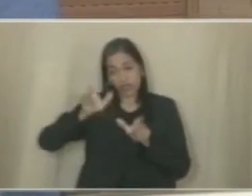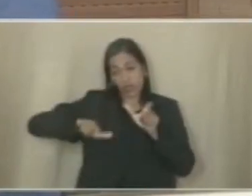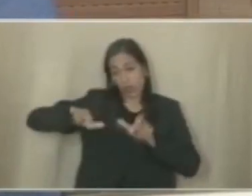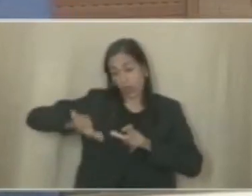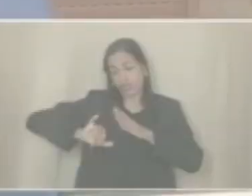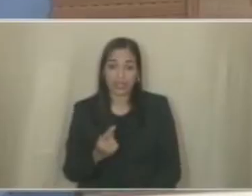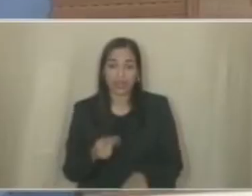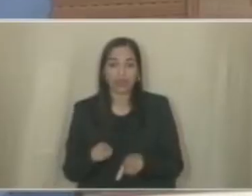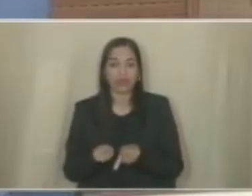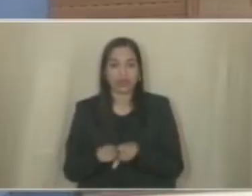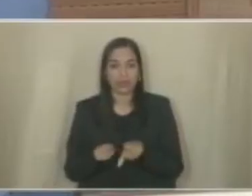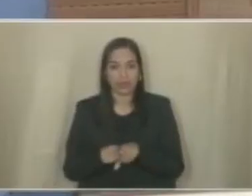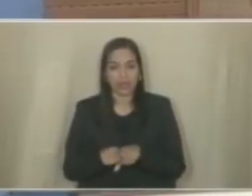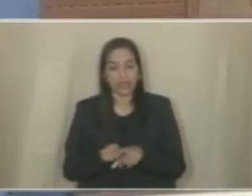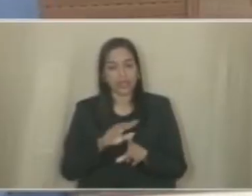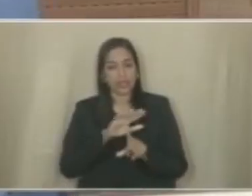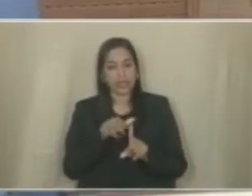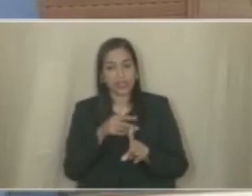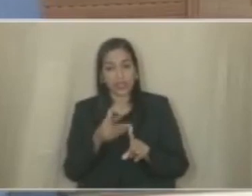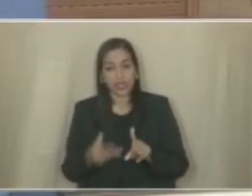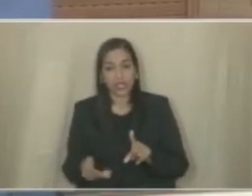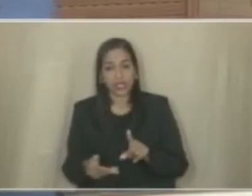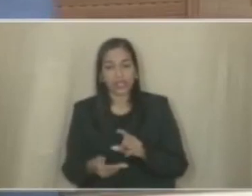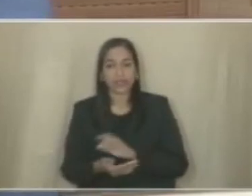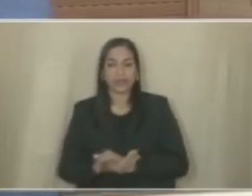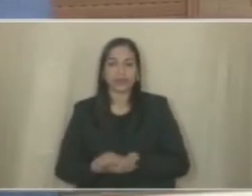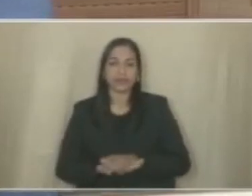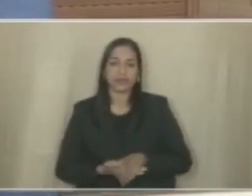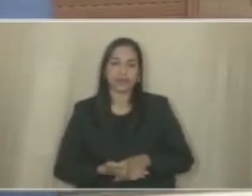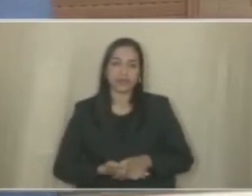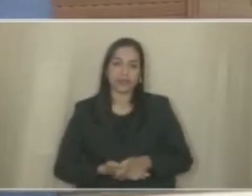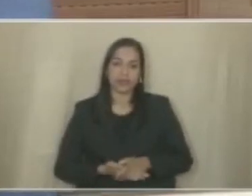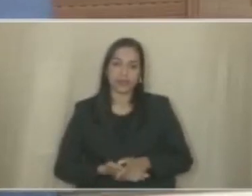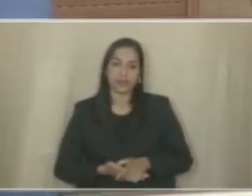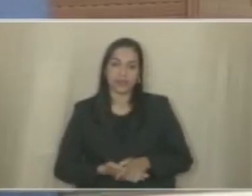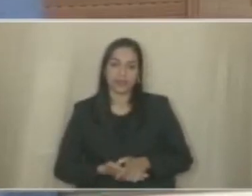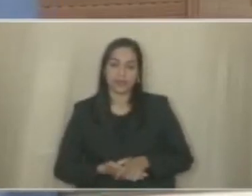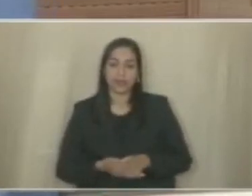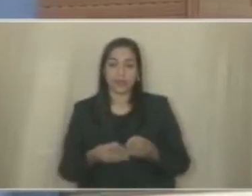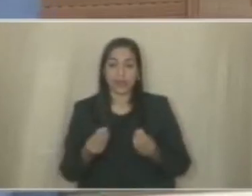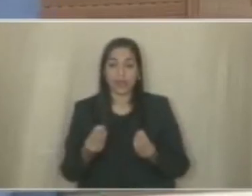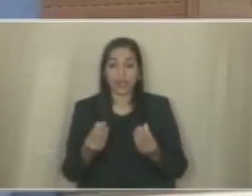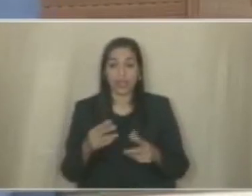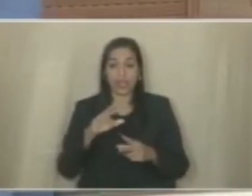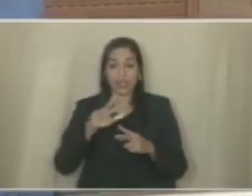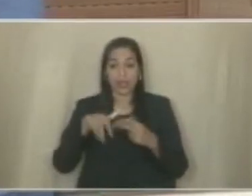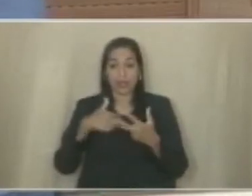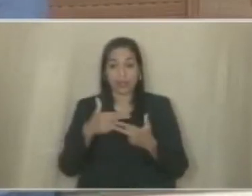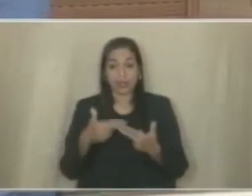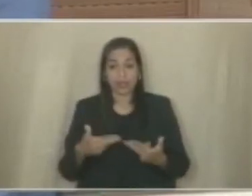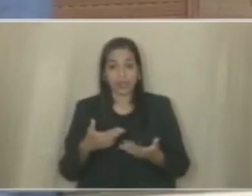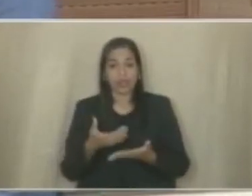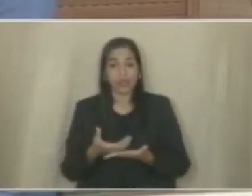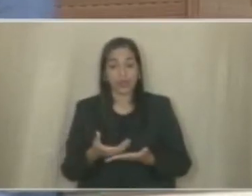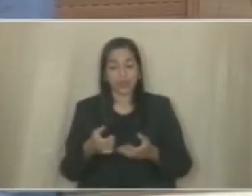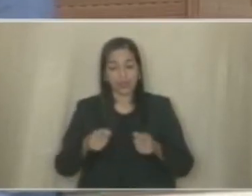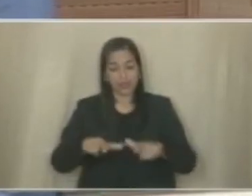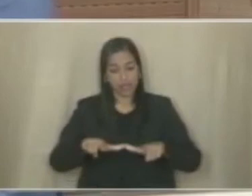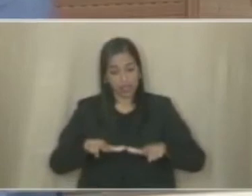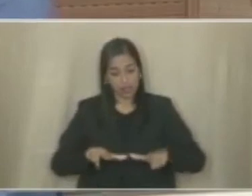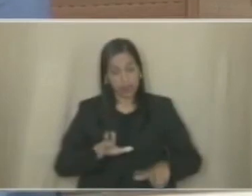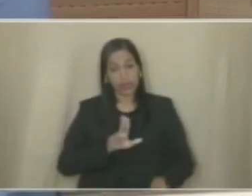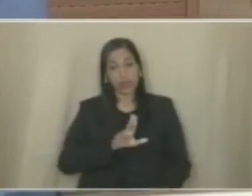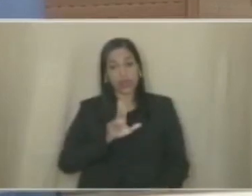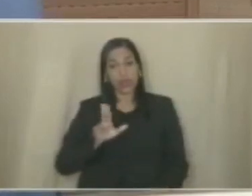paz no trânsito nessa solenidade Nós faremos a entrega de uma premiação de Um certificado com o nome do